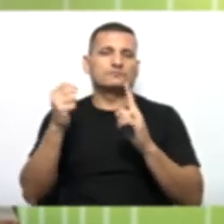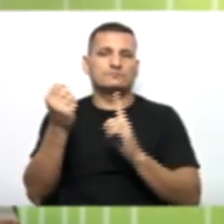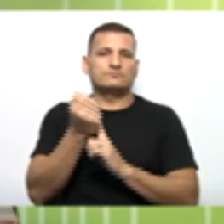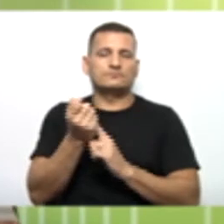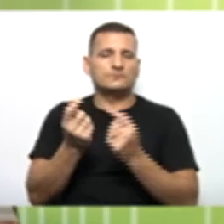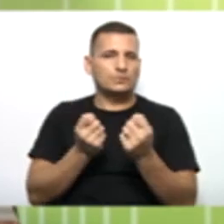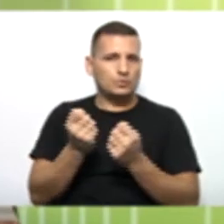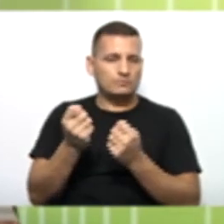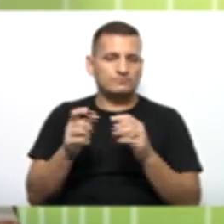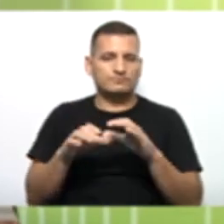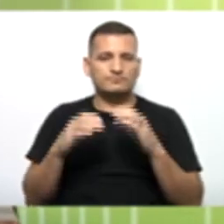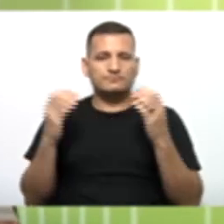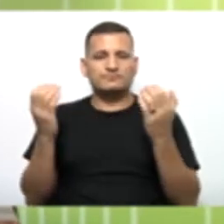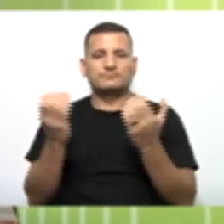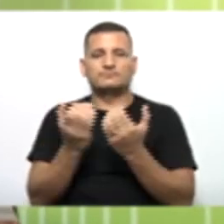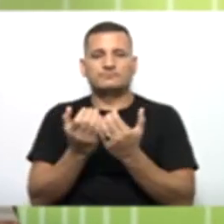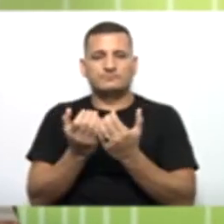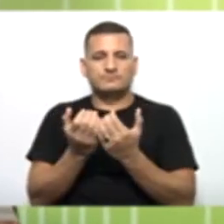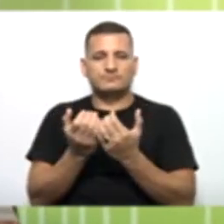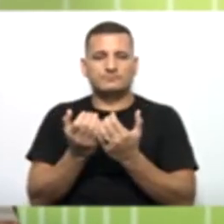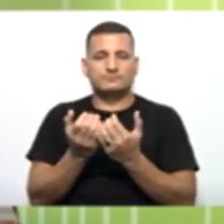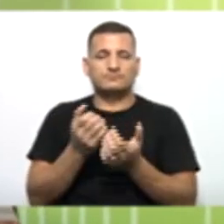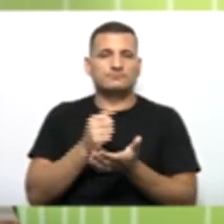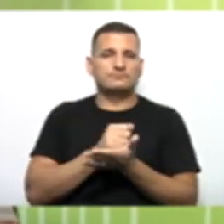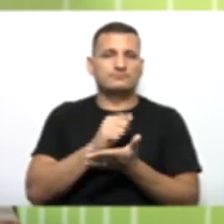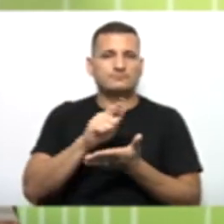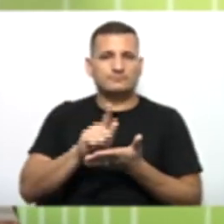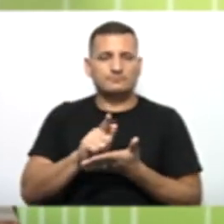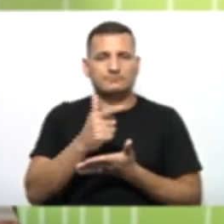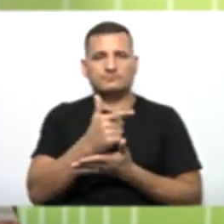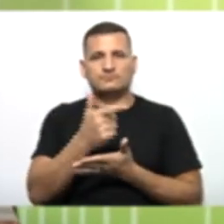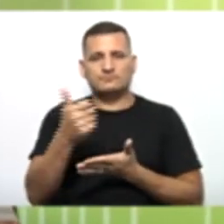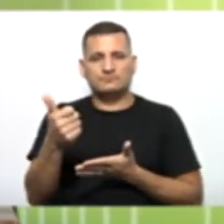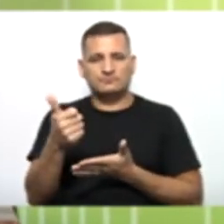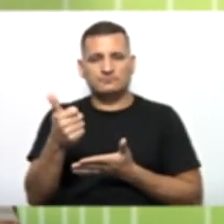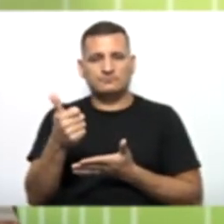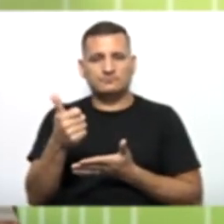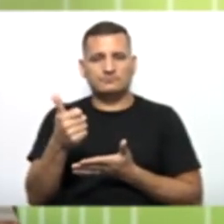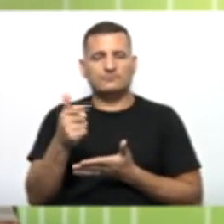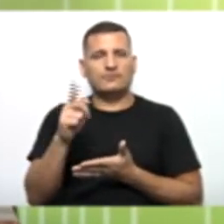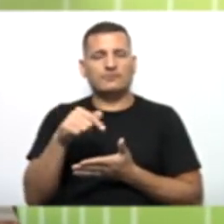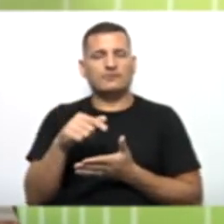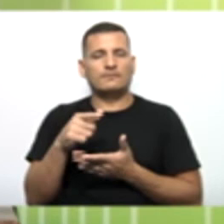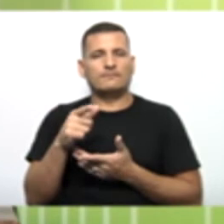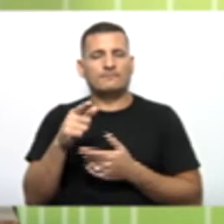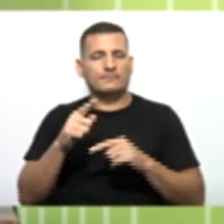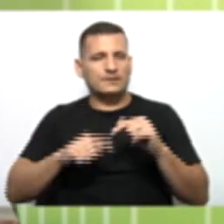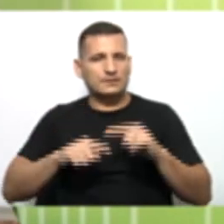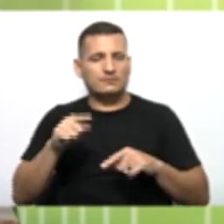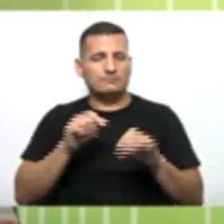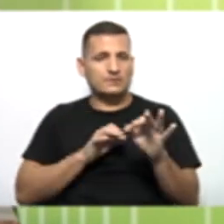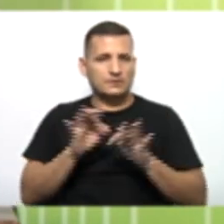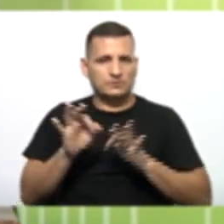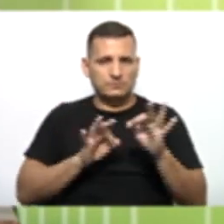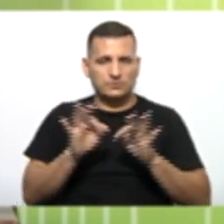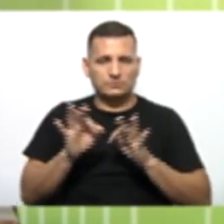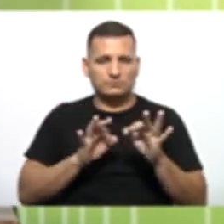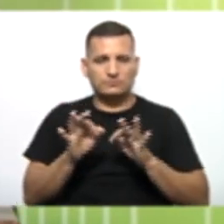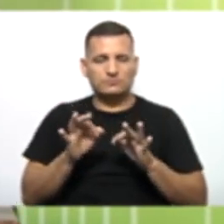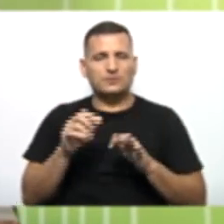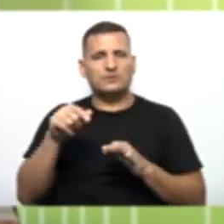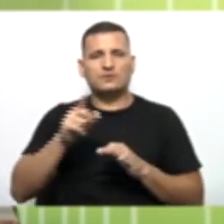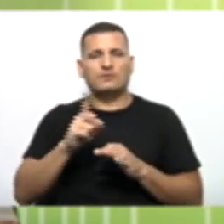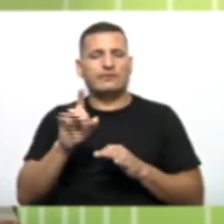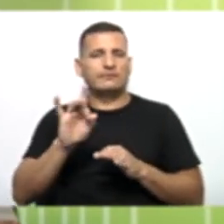das comunidades. A Agenda 21 é uma ferramenta de planejamento. Não é simplesmente